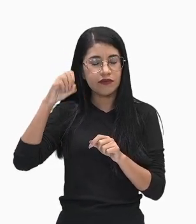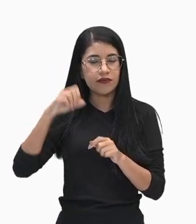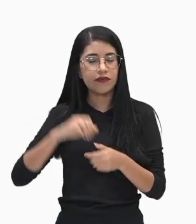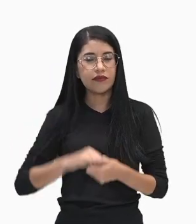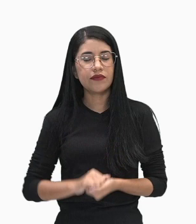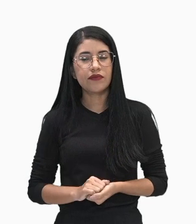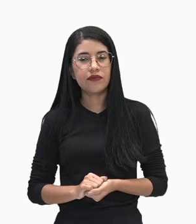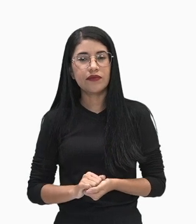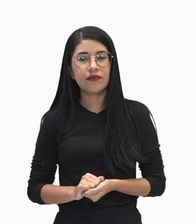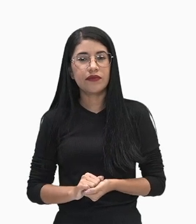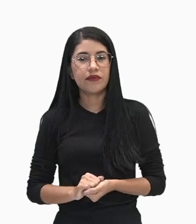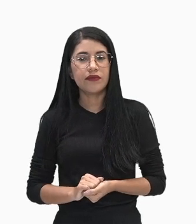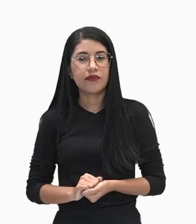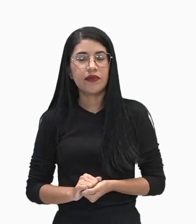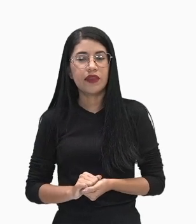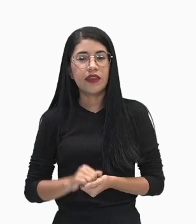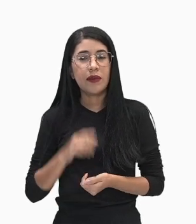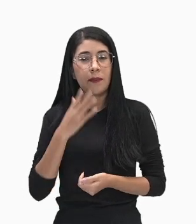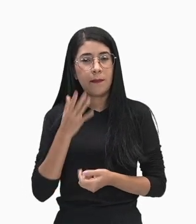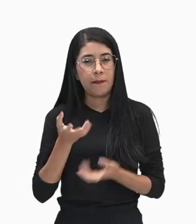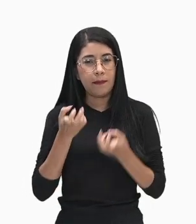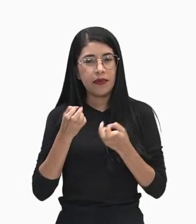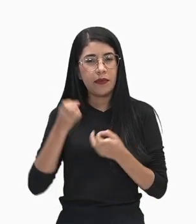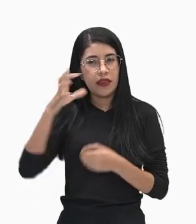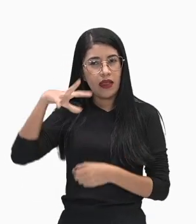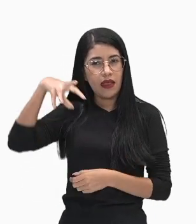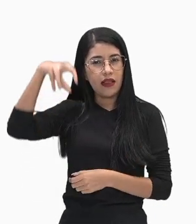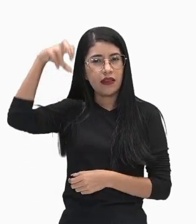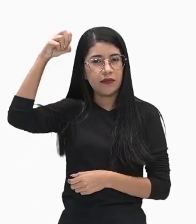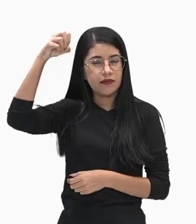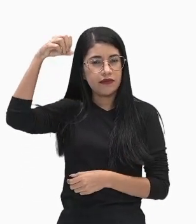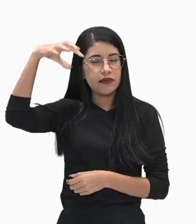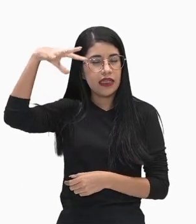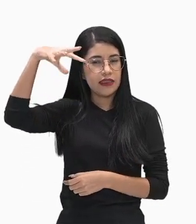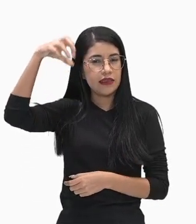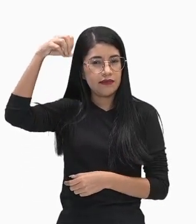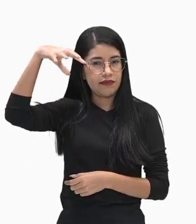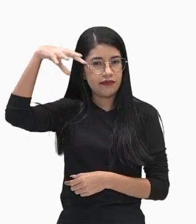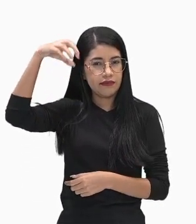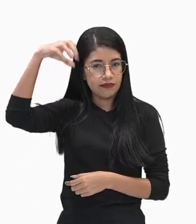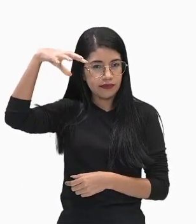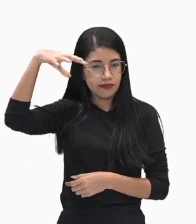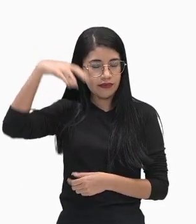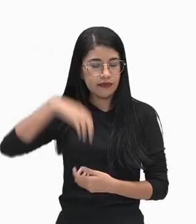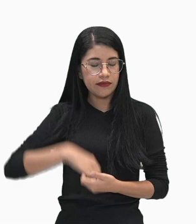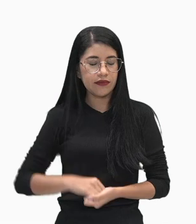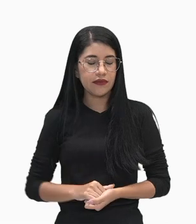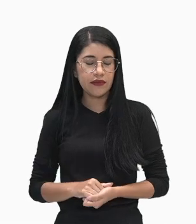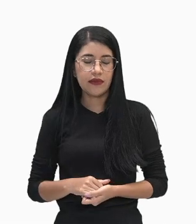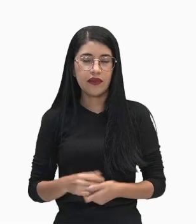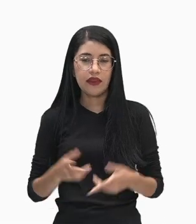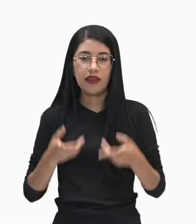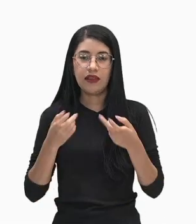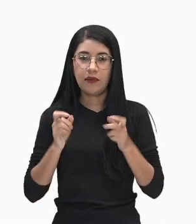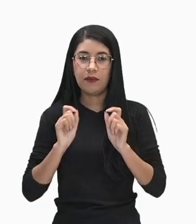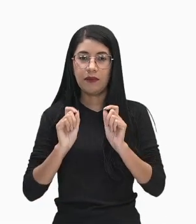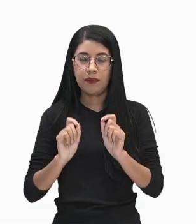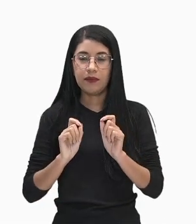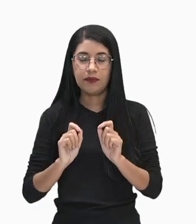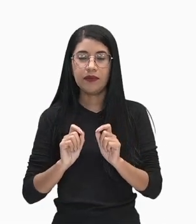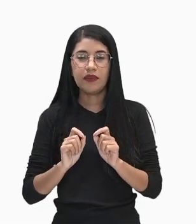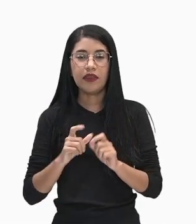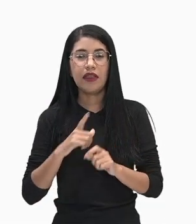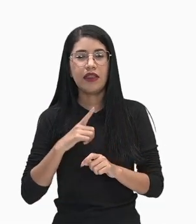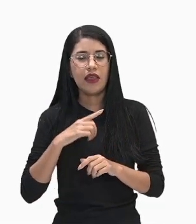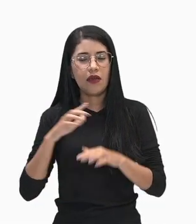a chave está ligada, porque a lâmpada, olha só, a lâmpada está acesa, como você pode perceber. Então nós temos aí a